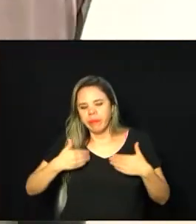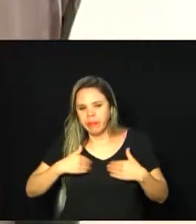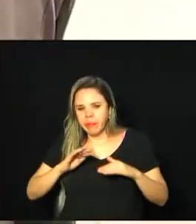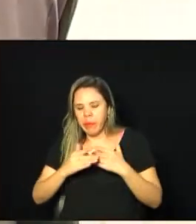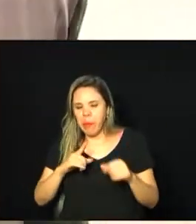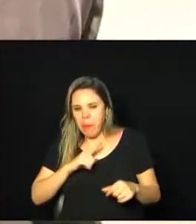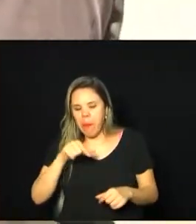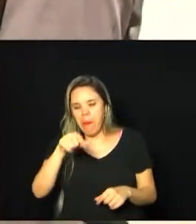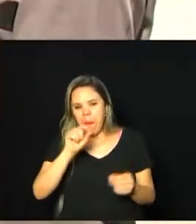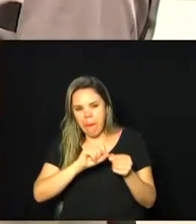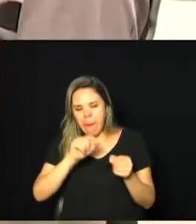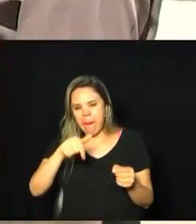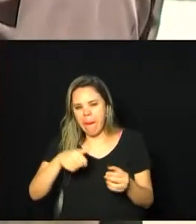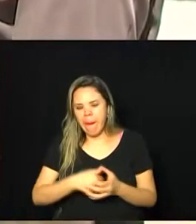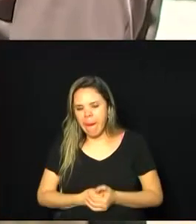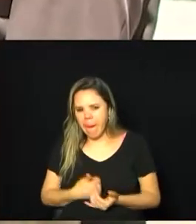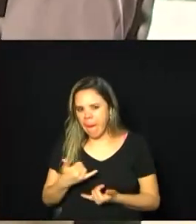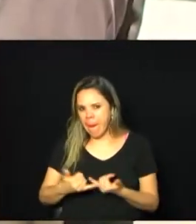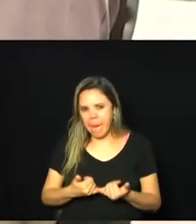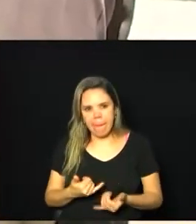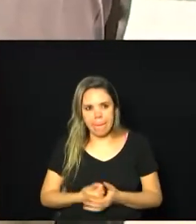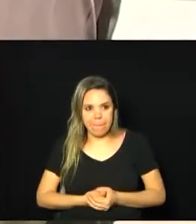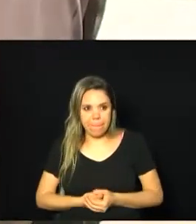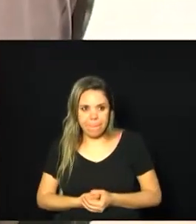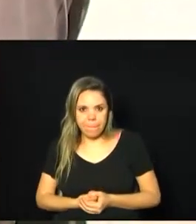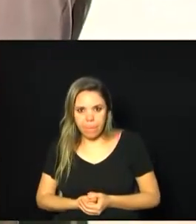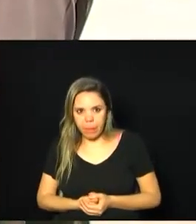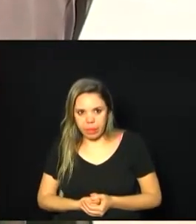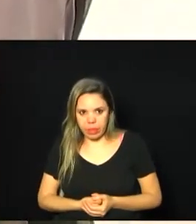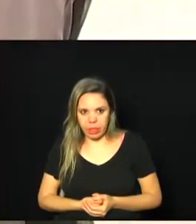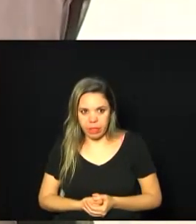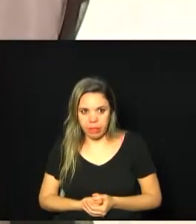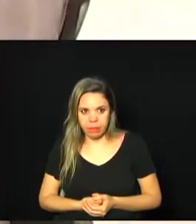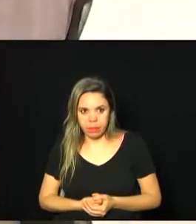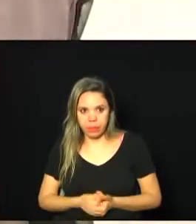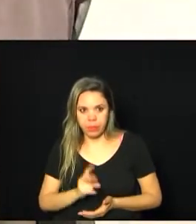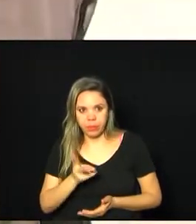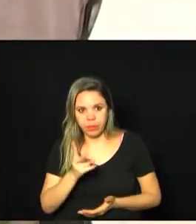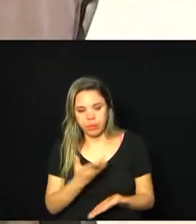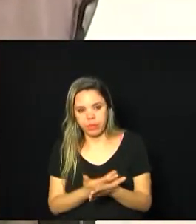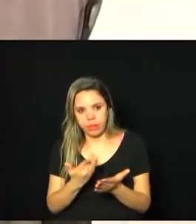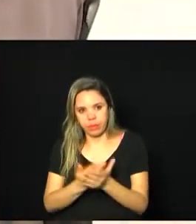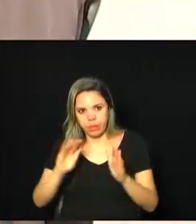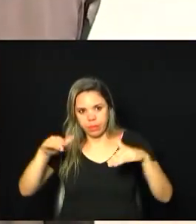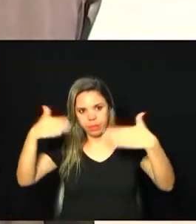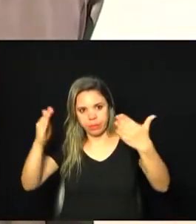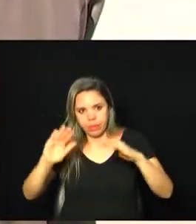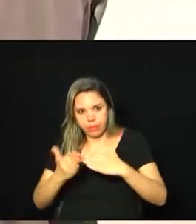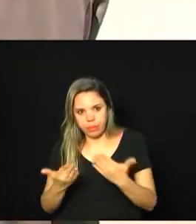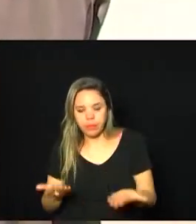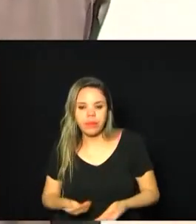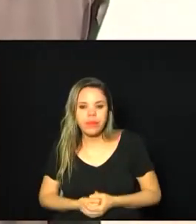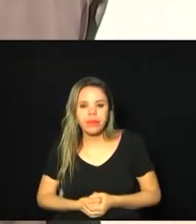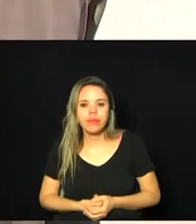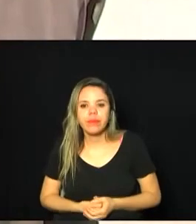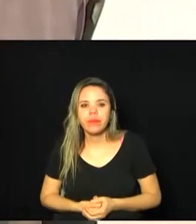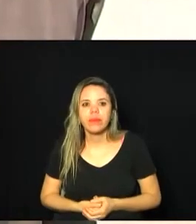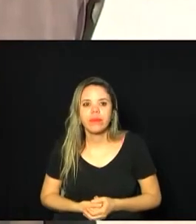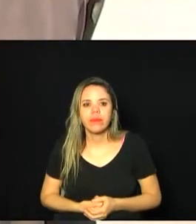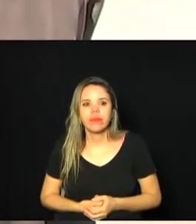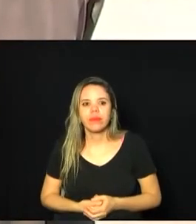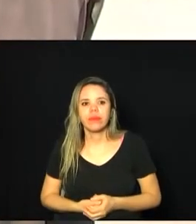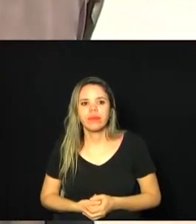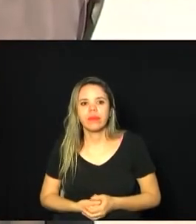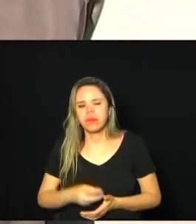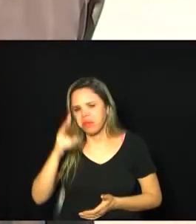alguma coisa para você fazer? É que eu sempre estudei fora daqui do bairro, né? Mas